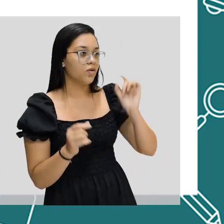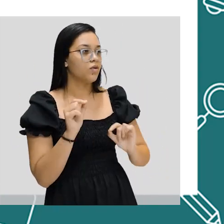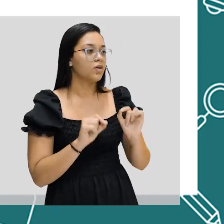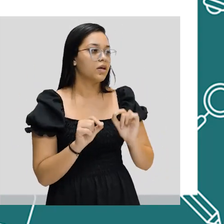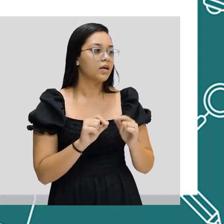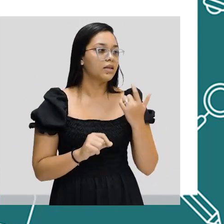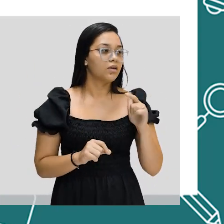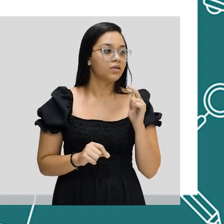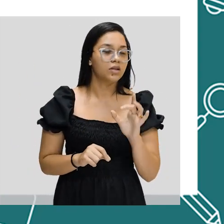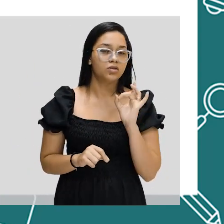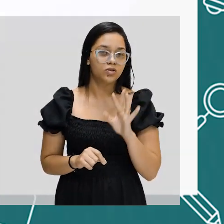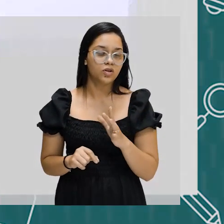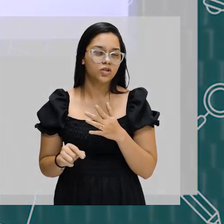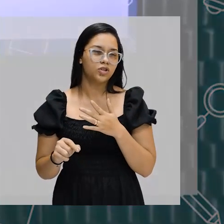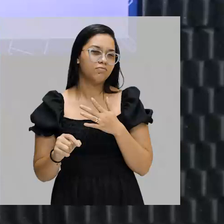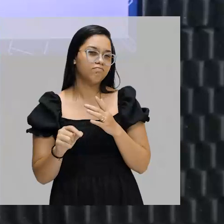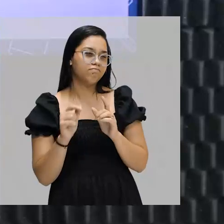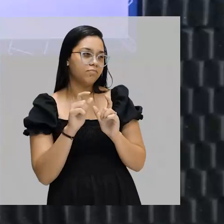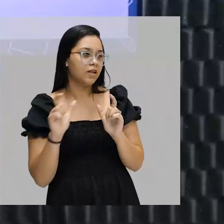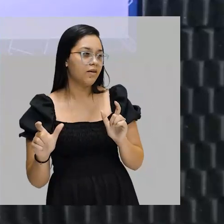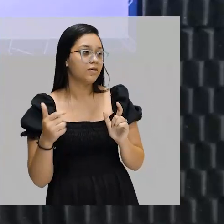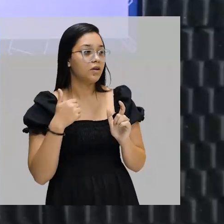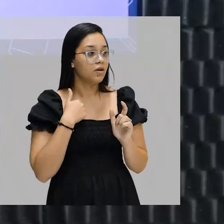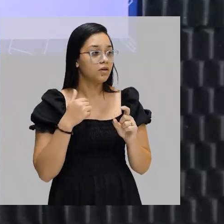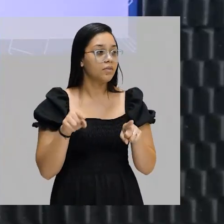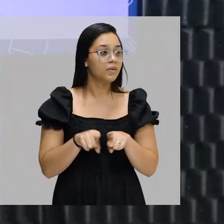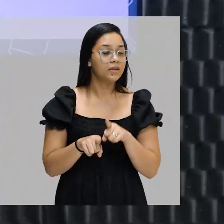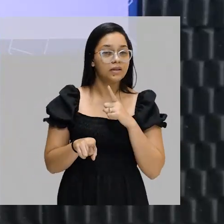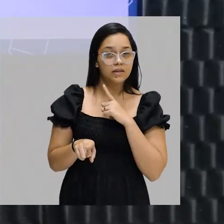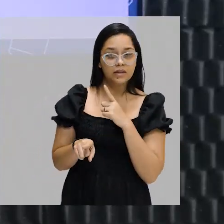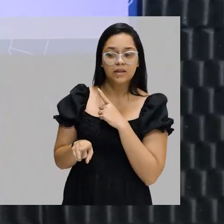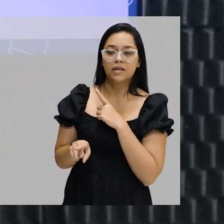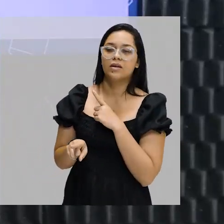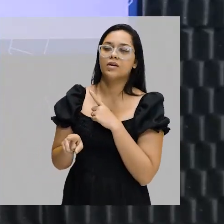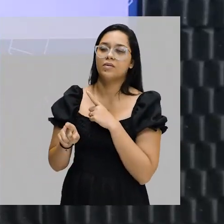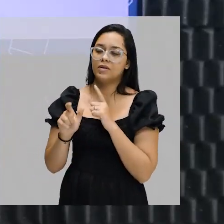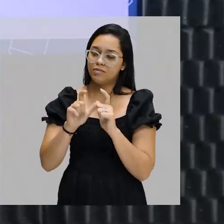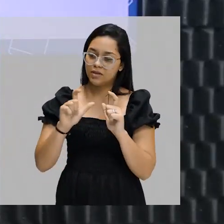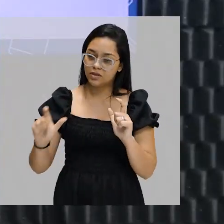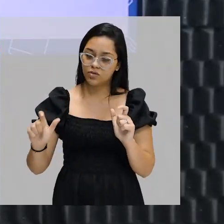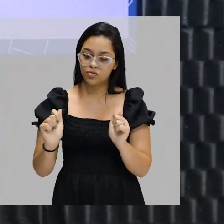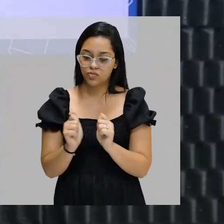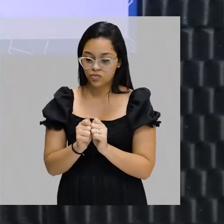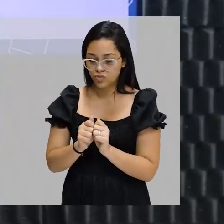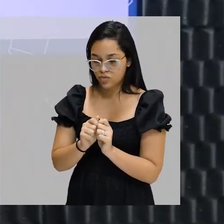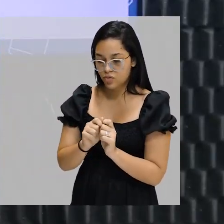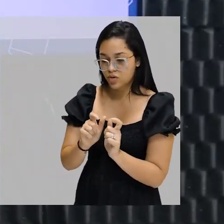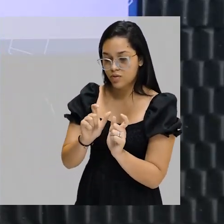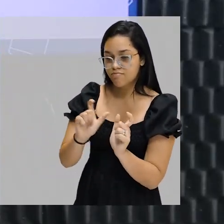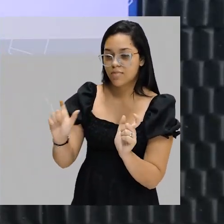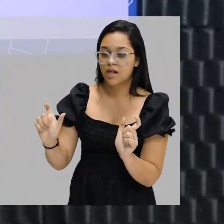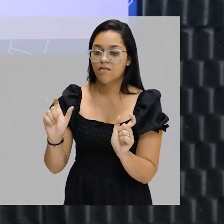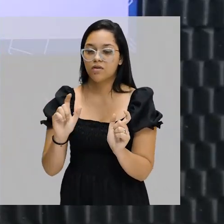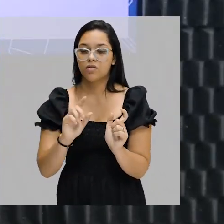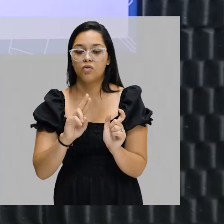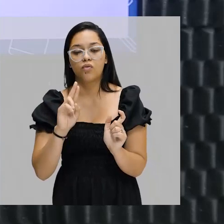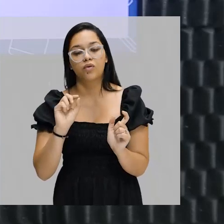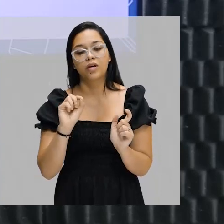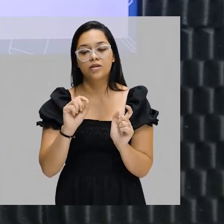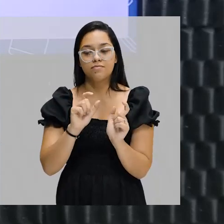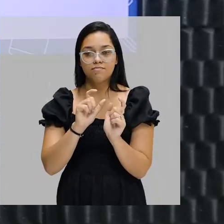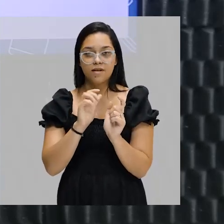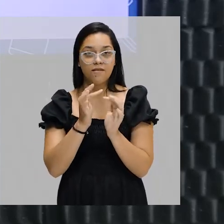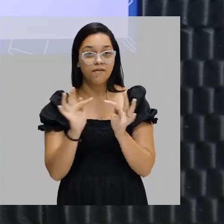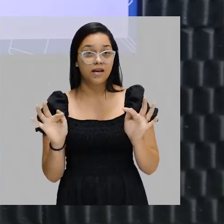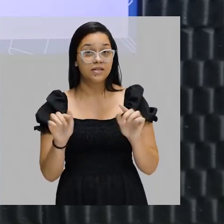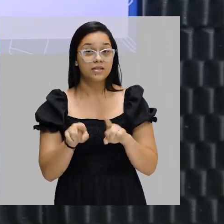se trata somente de palavras eu posso também ter uma expressão um conjunto de palavras que nós chamamos de palavra frase